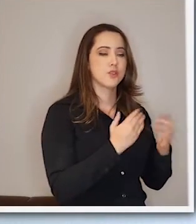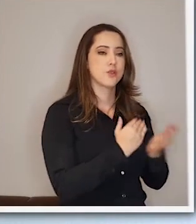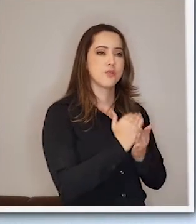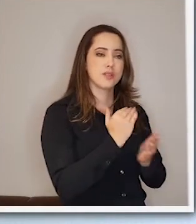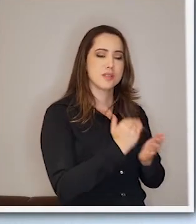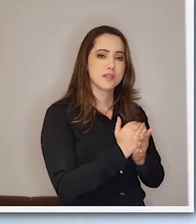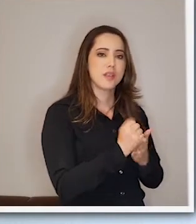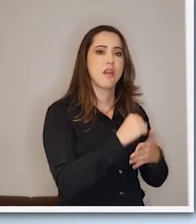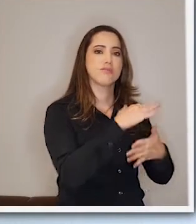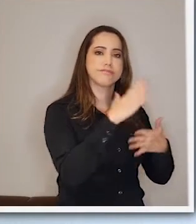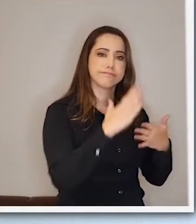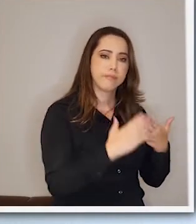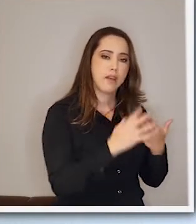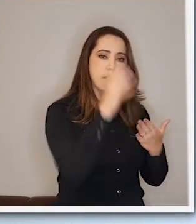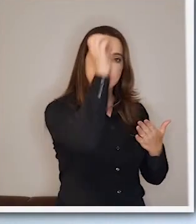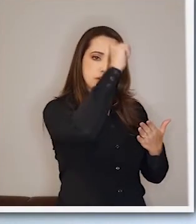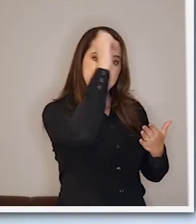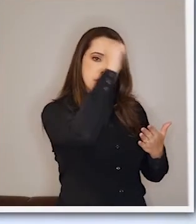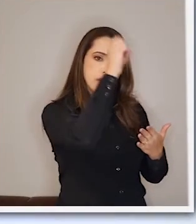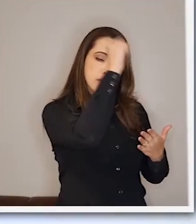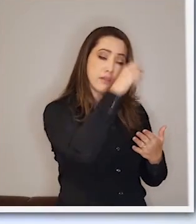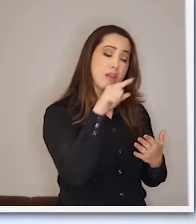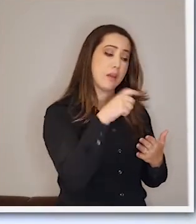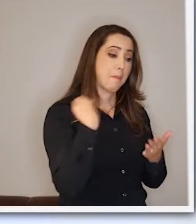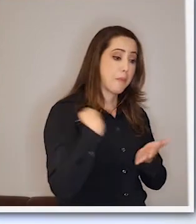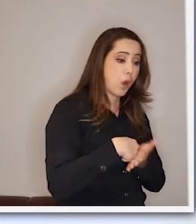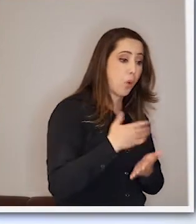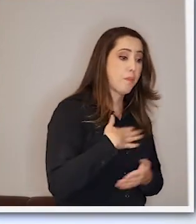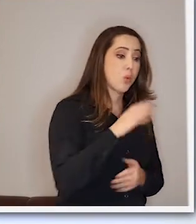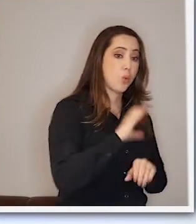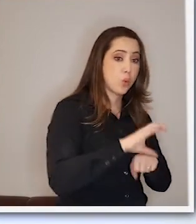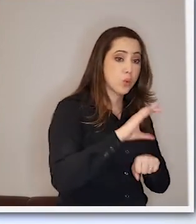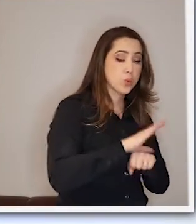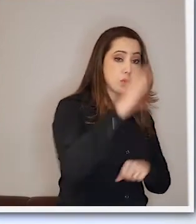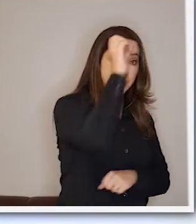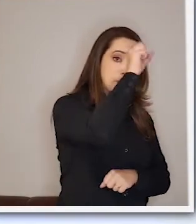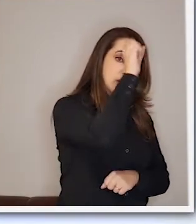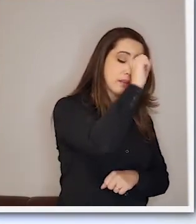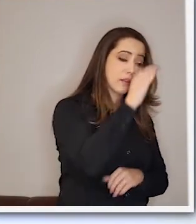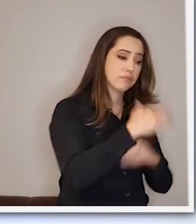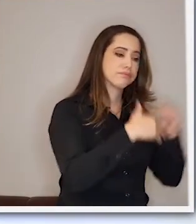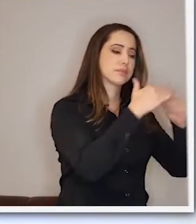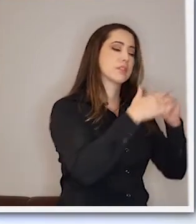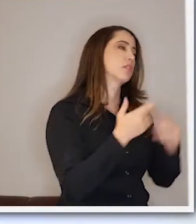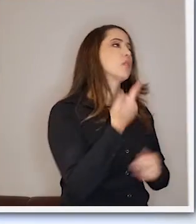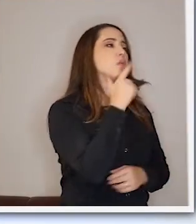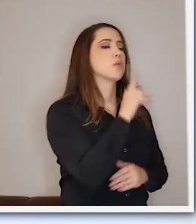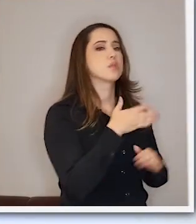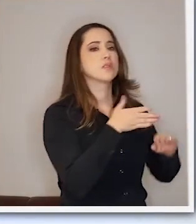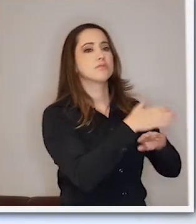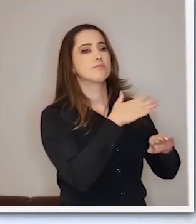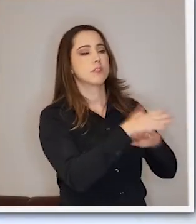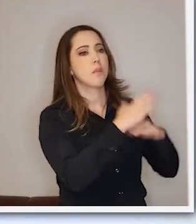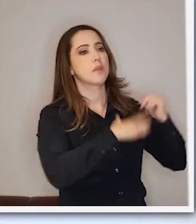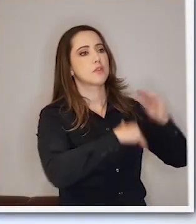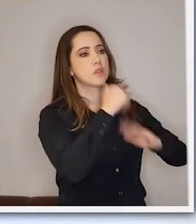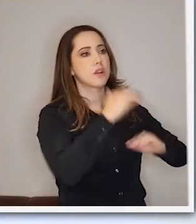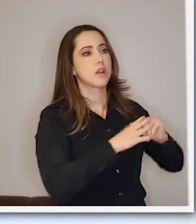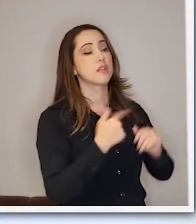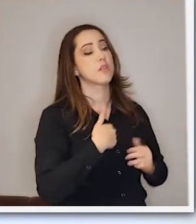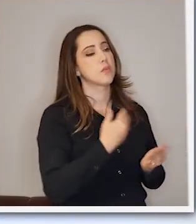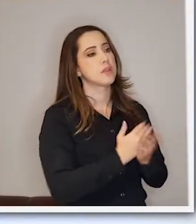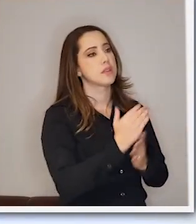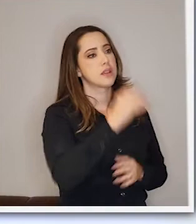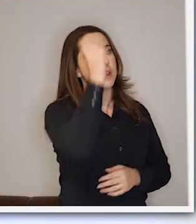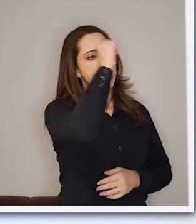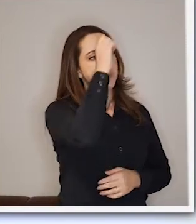igreja que eu comecei a aprender a língua de sinais. Foi a igreja que bancou o meu primeiro curso de Libras, foi a igreja que me ajudou nessa ascensão